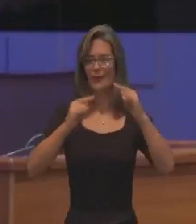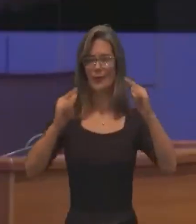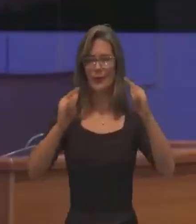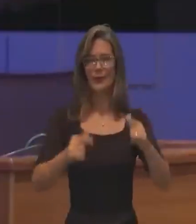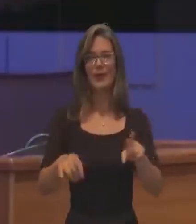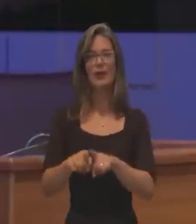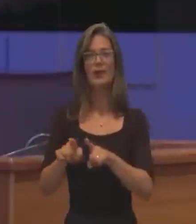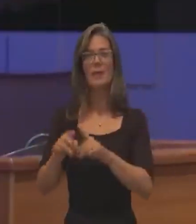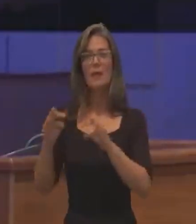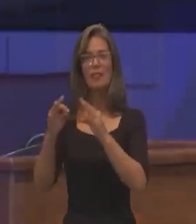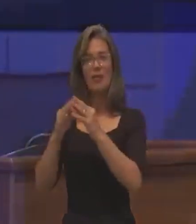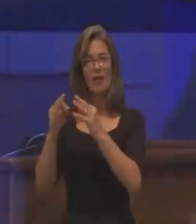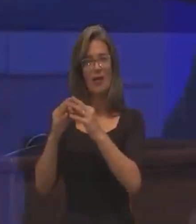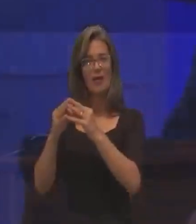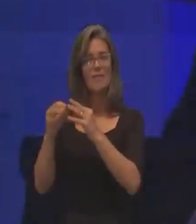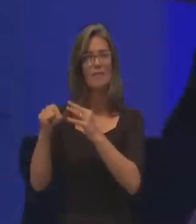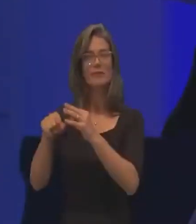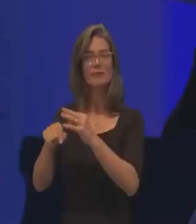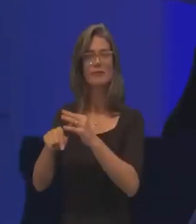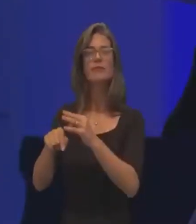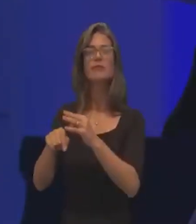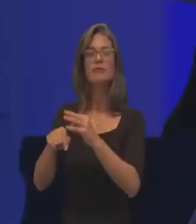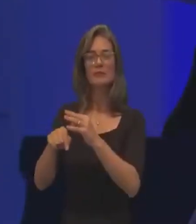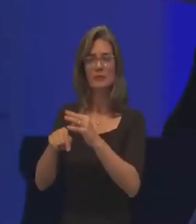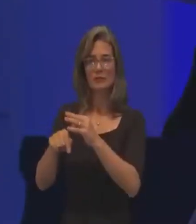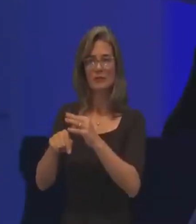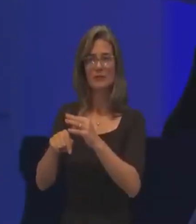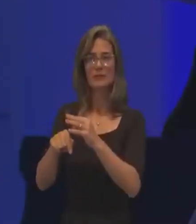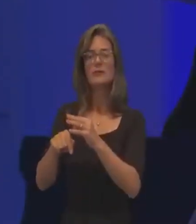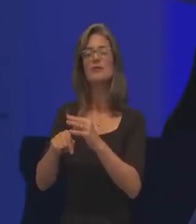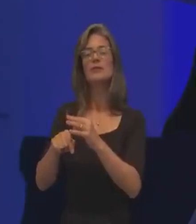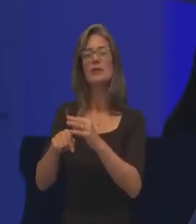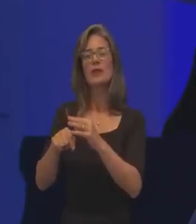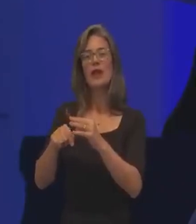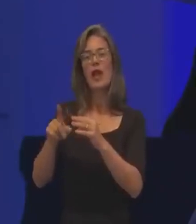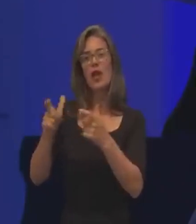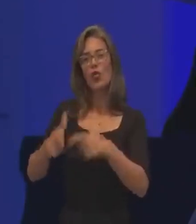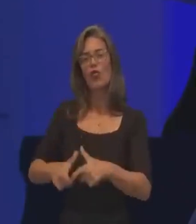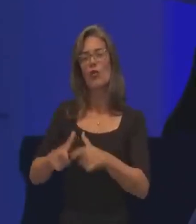acordo com que a nuvem de Deus andava.